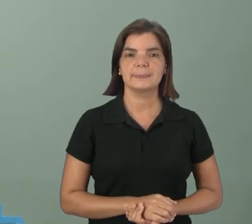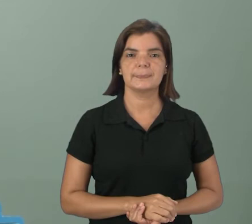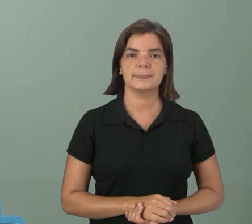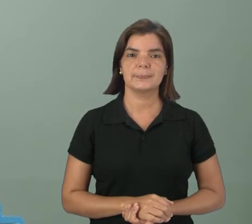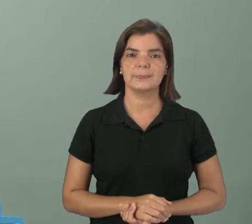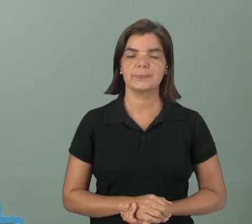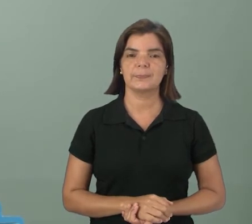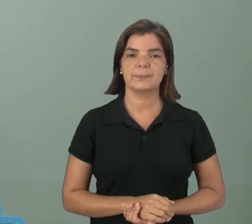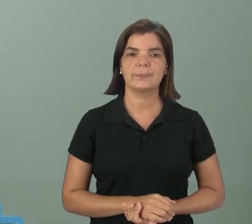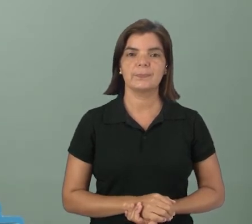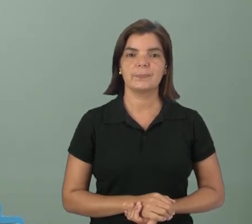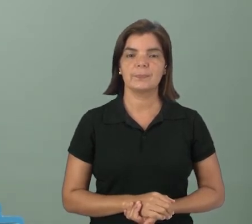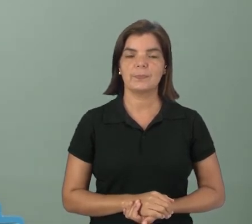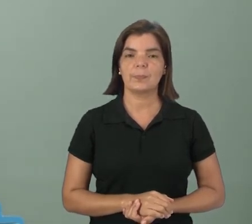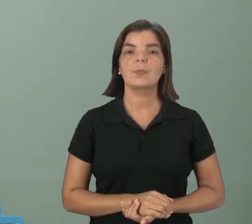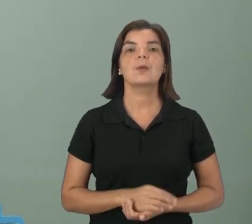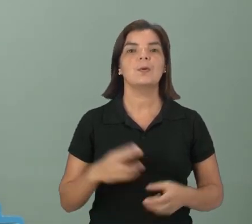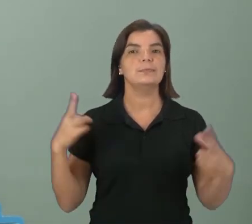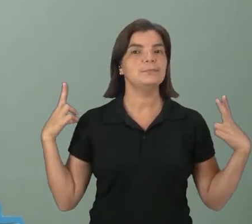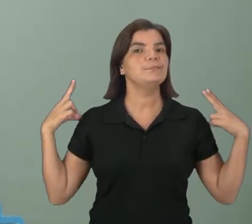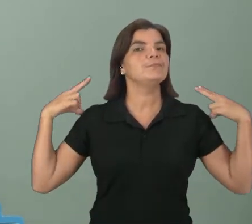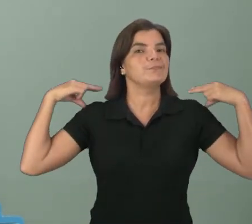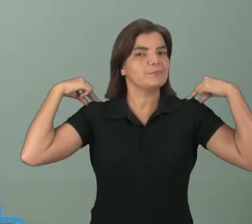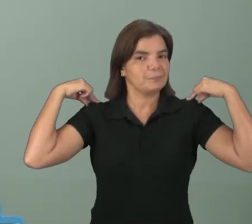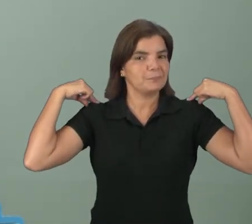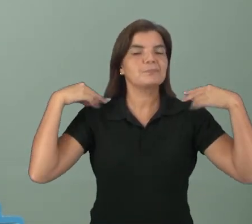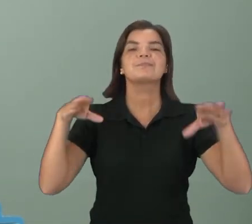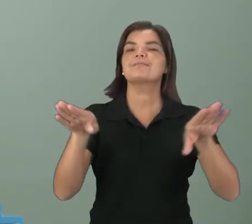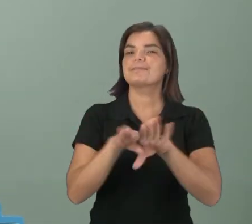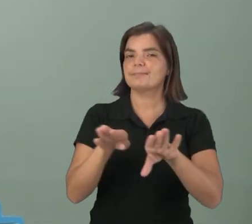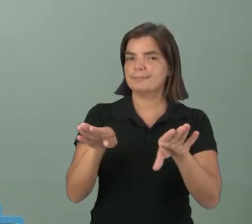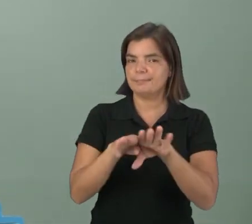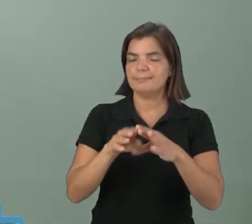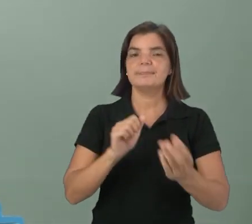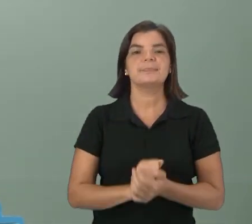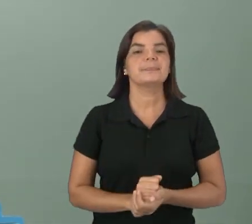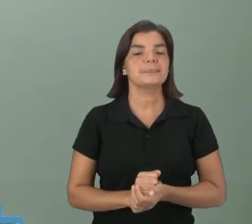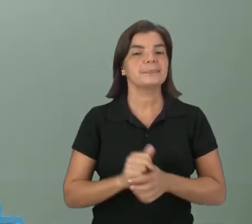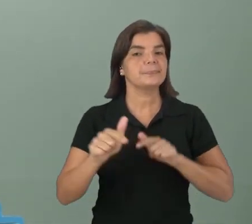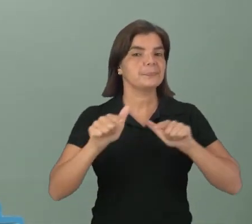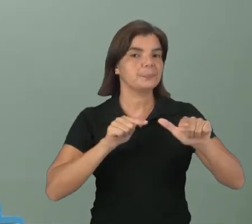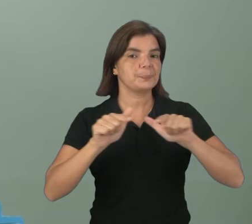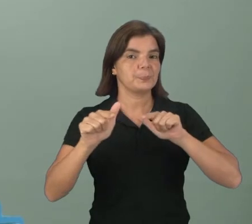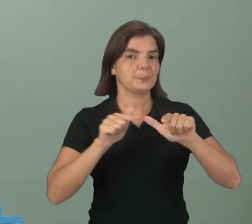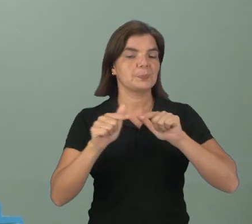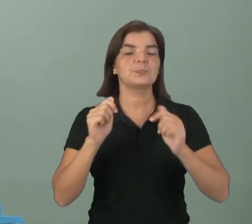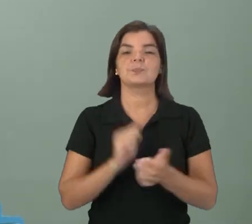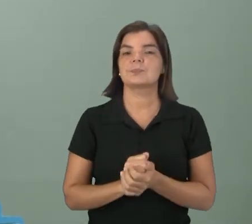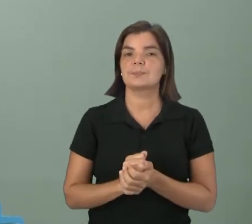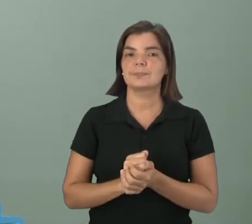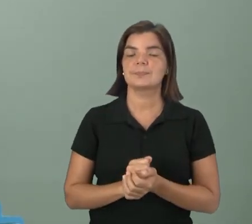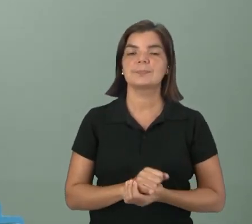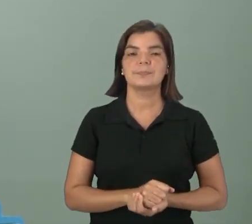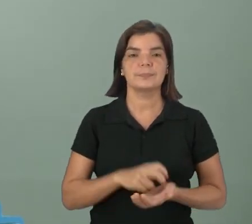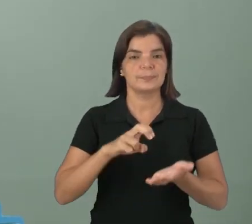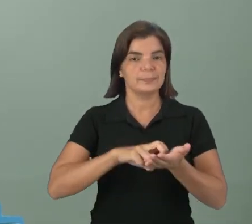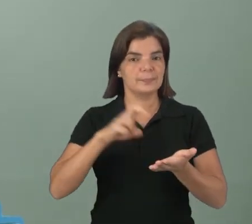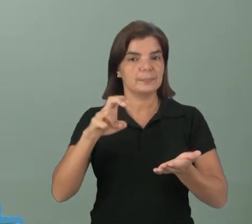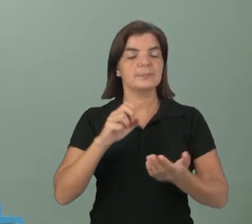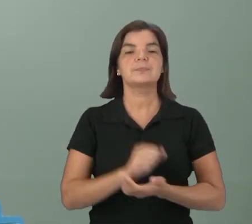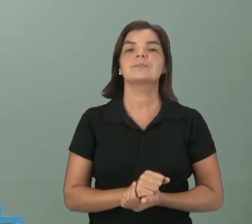certo ou motorista também exerce as suas atividades no período